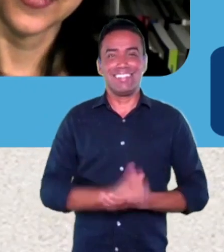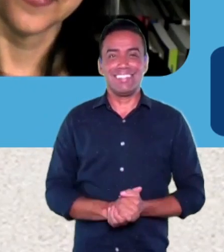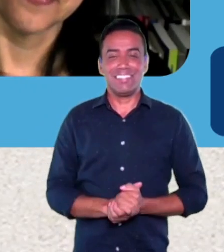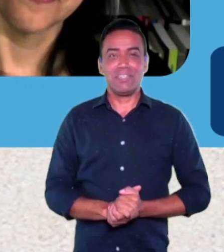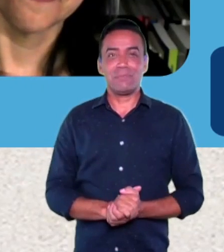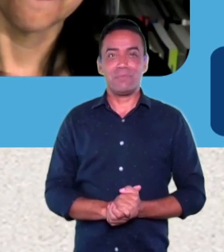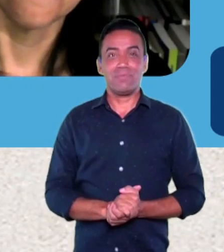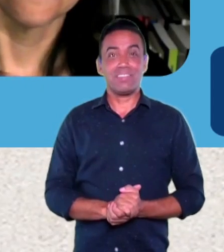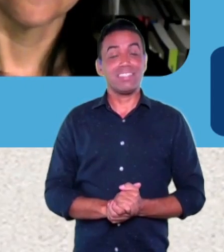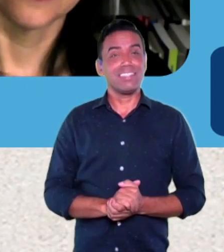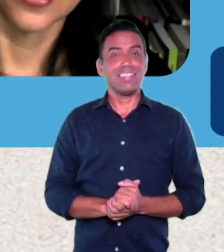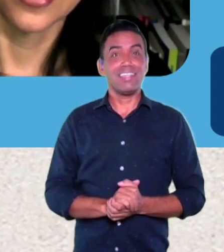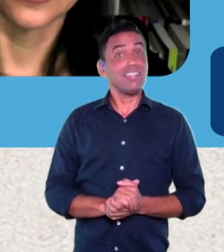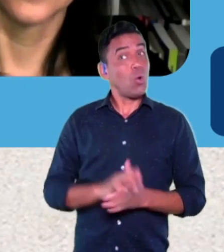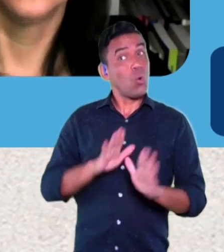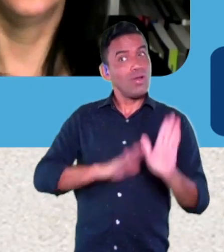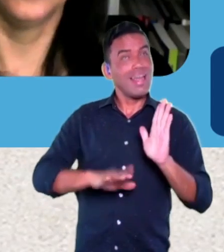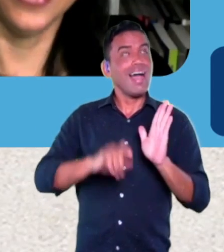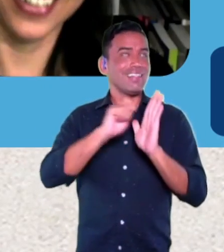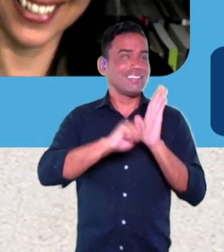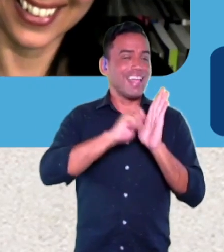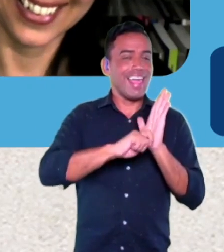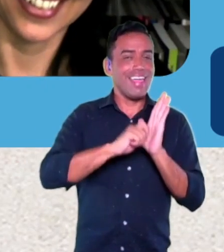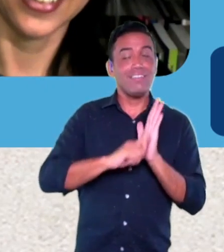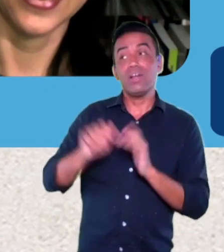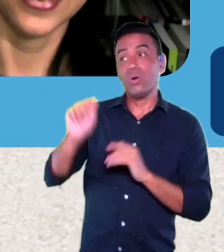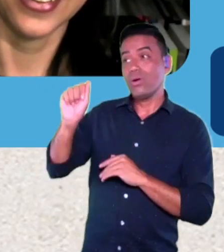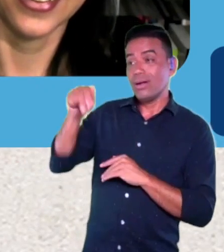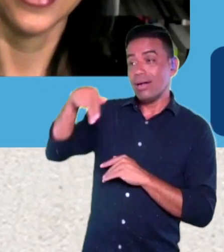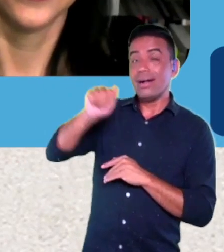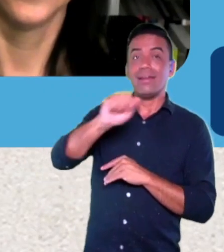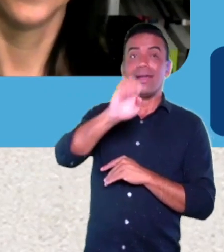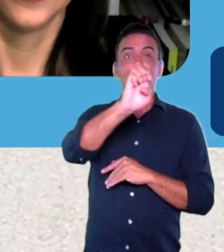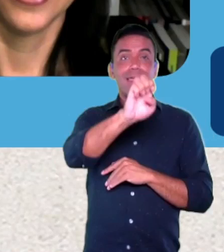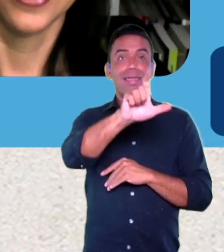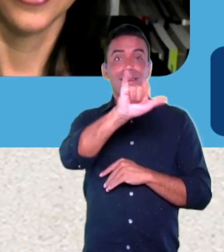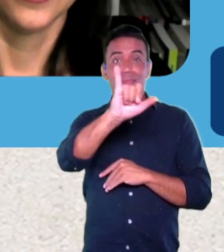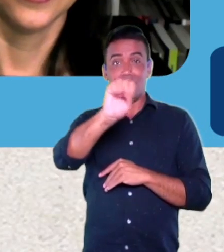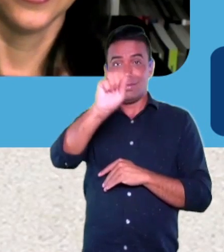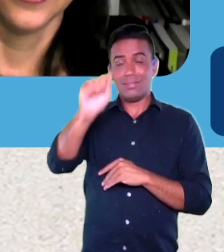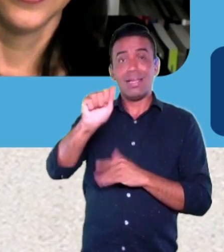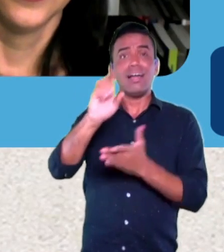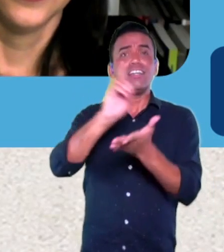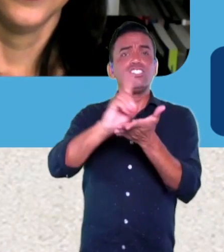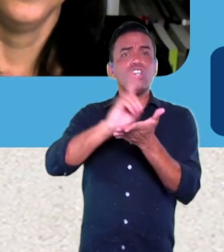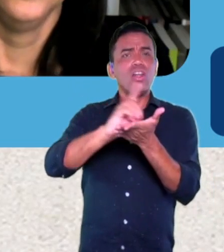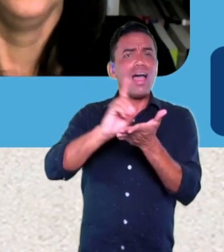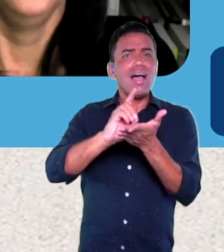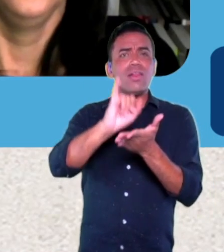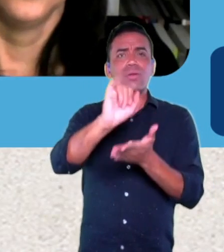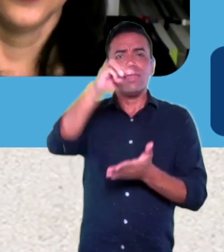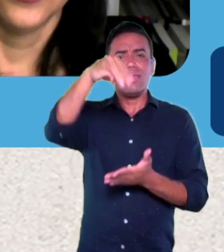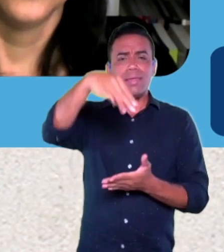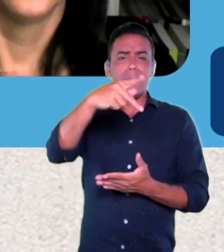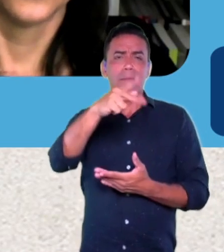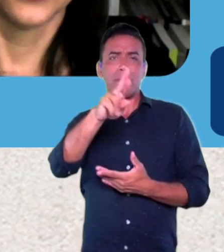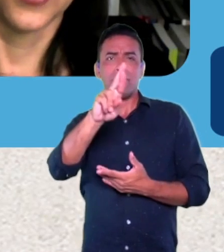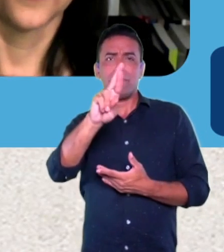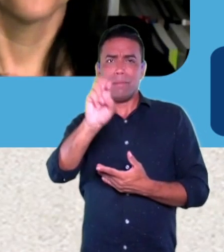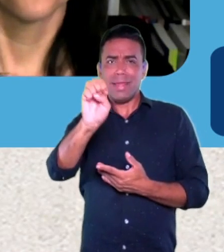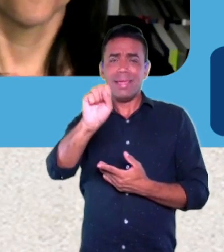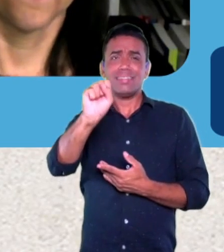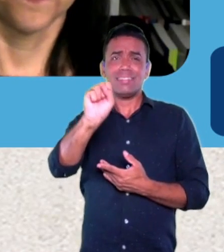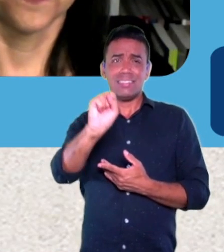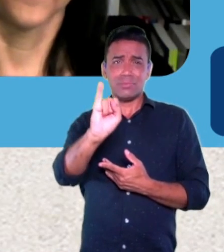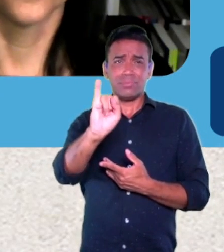Tem que ter cuidado com o que você escreve. Annelisa, vamos falar rapidamente do dicionário de imprecisões, que também foi indicado finalista, né,